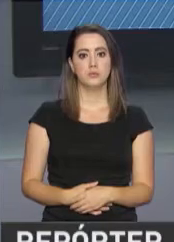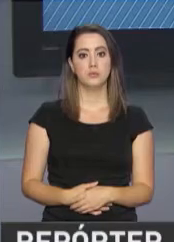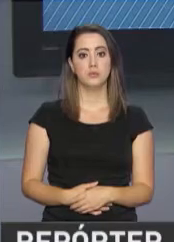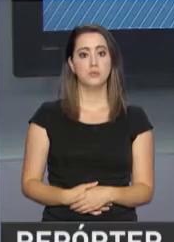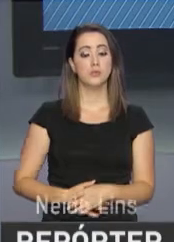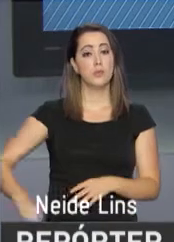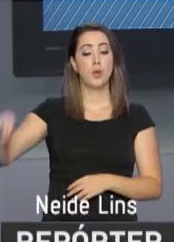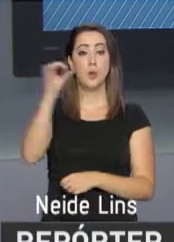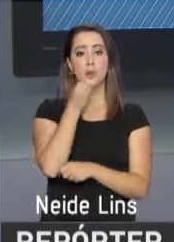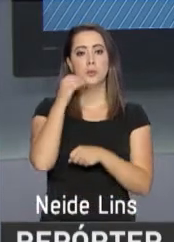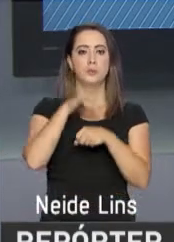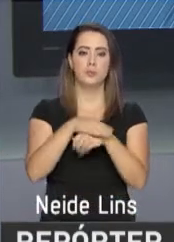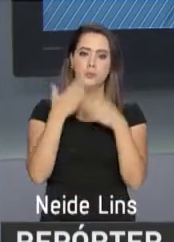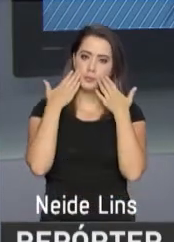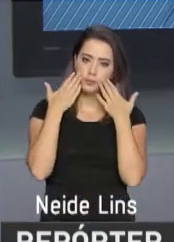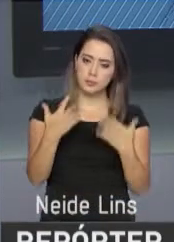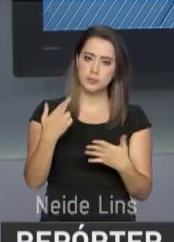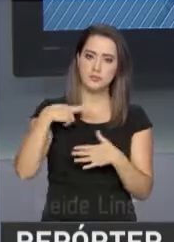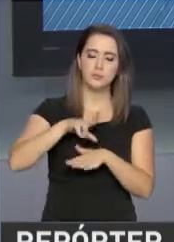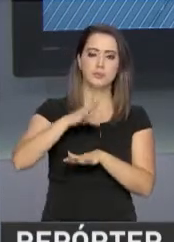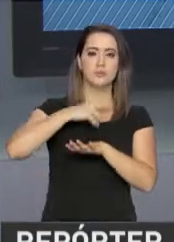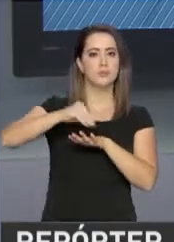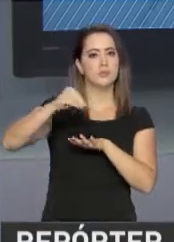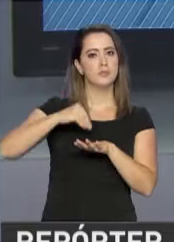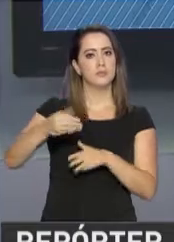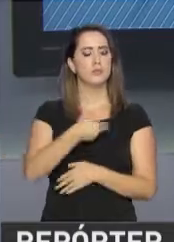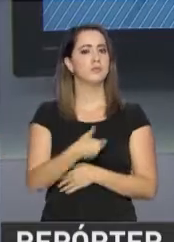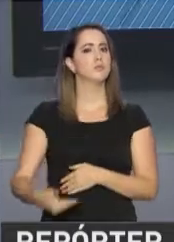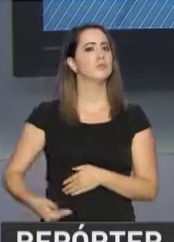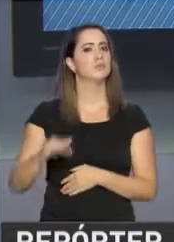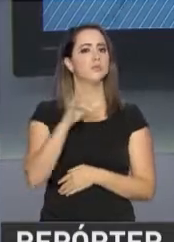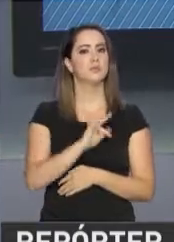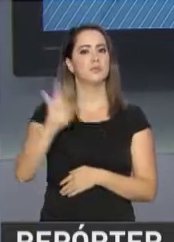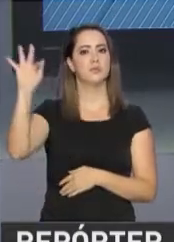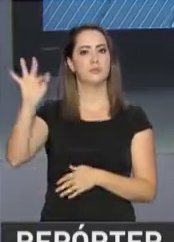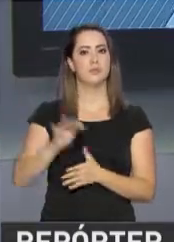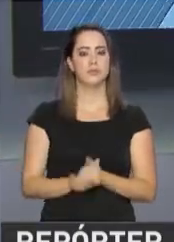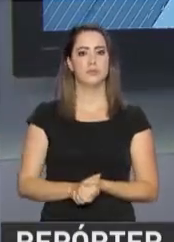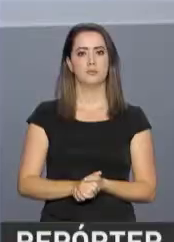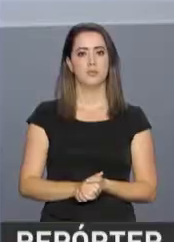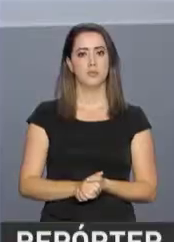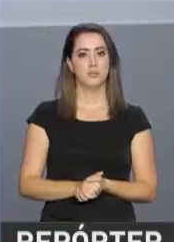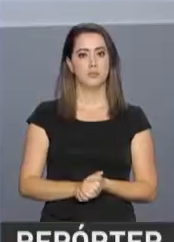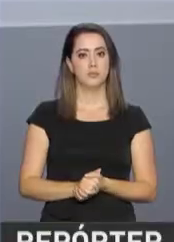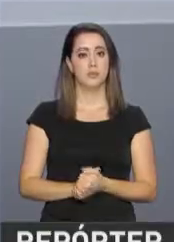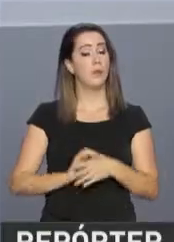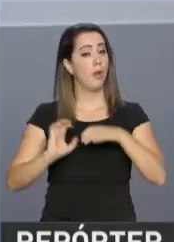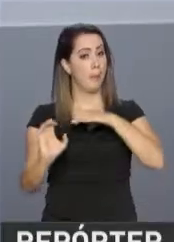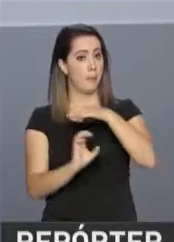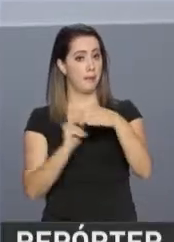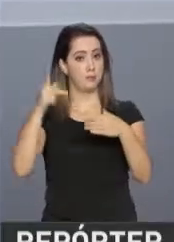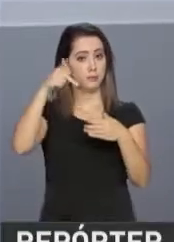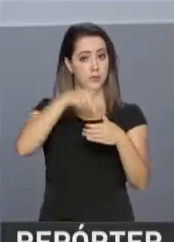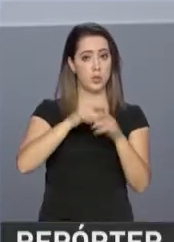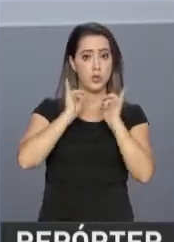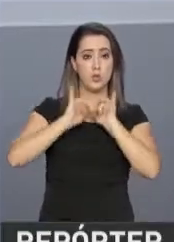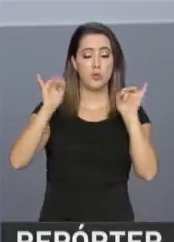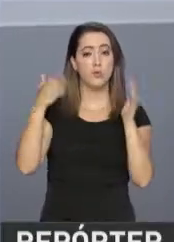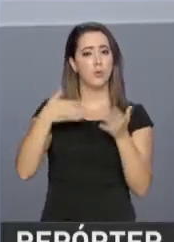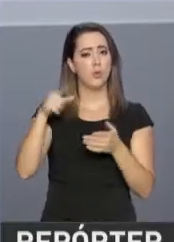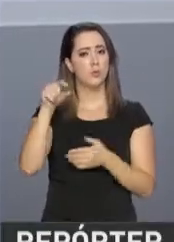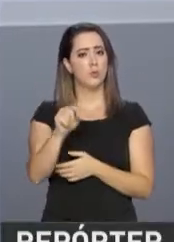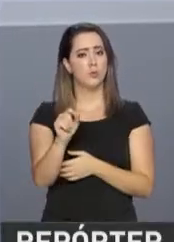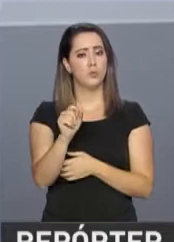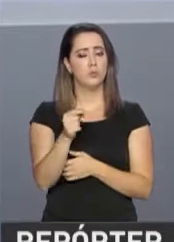olá boa noite começa agora o repórter nbr com as notícias do governo federal a petrobras divulgou agora a pouco